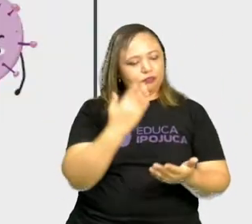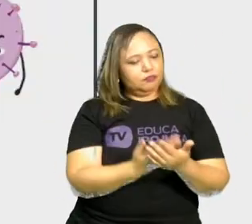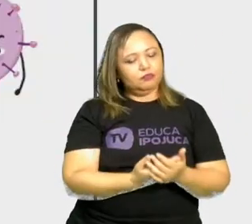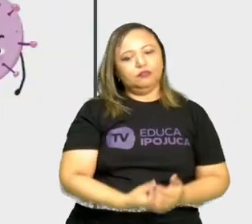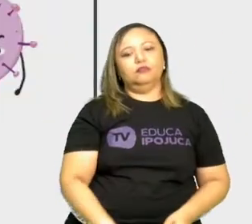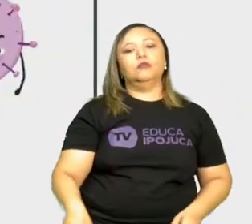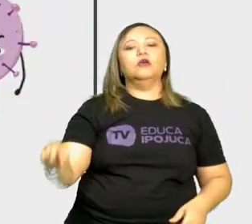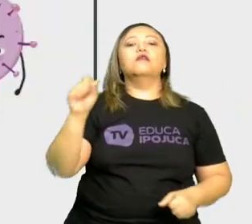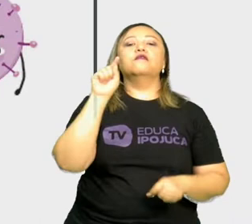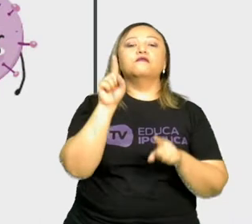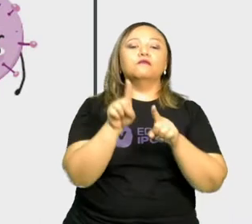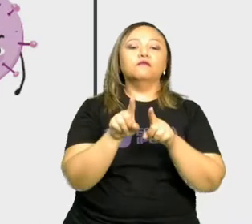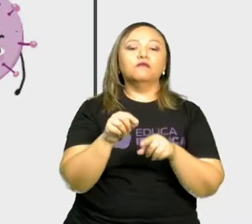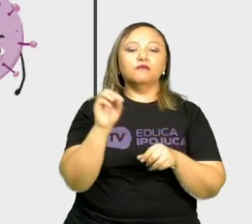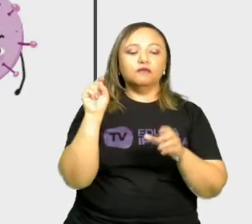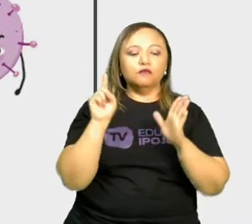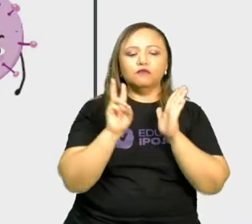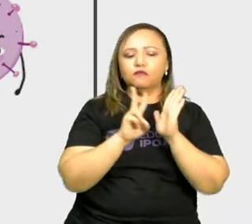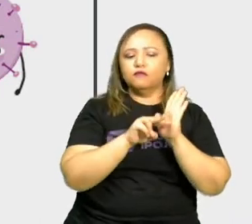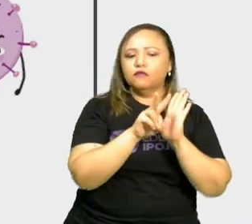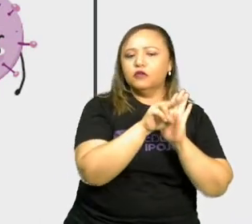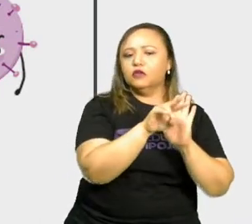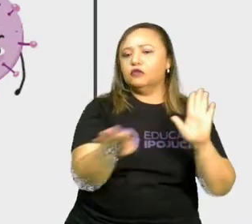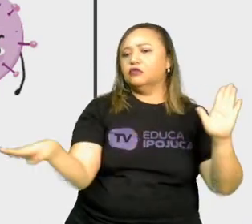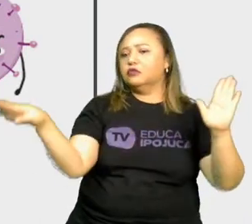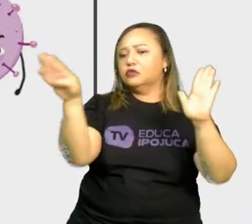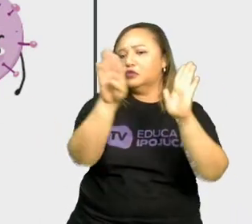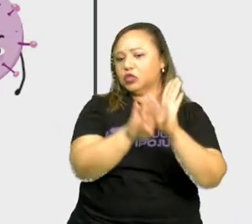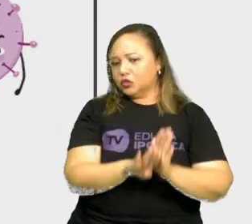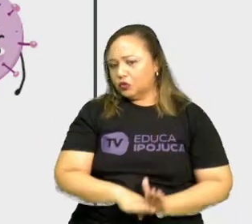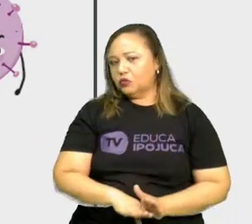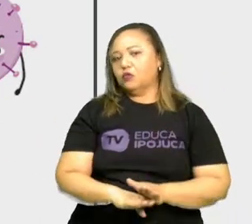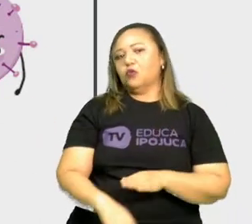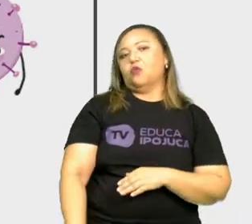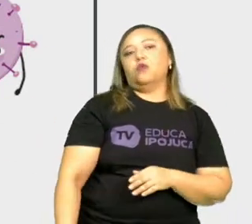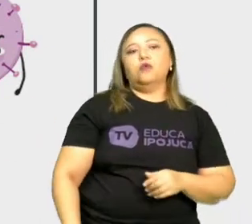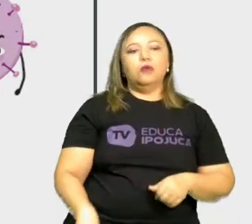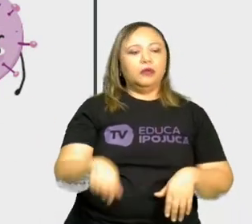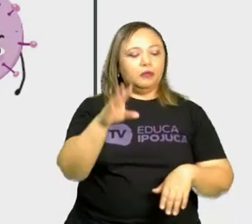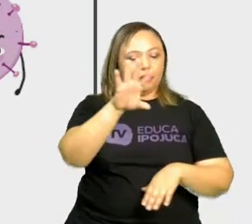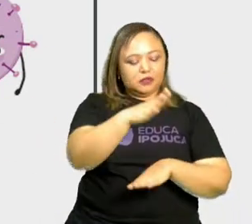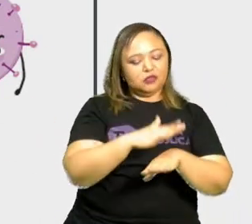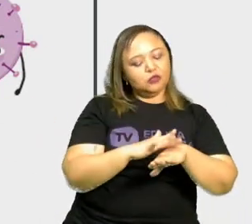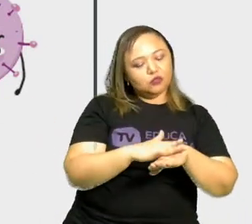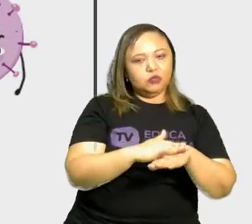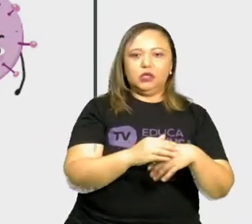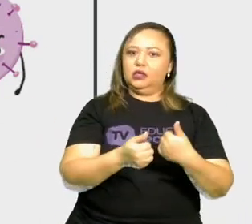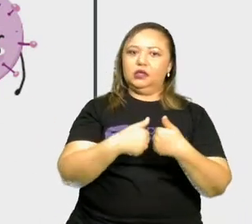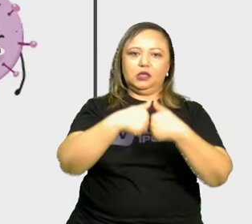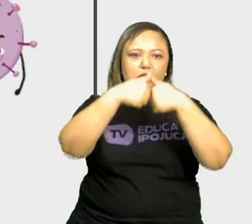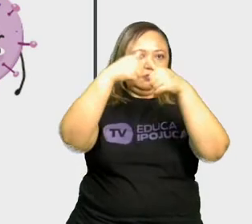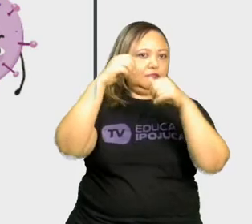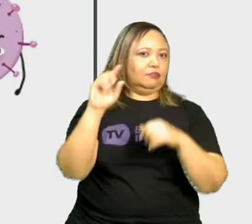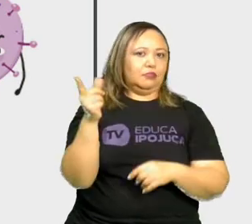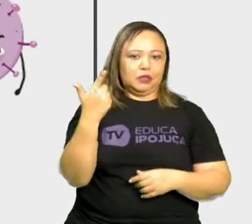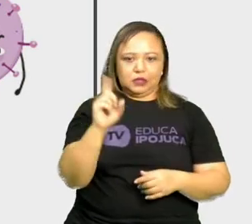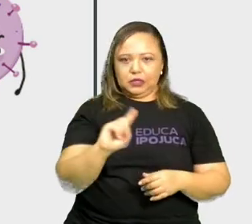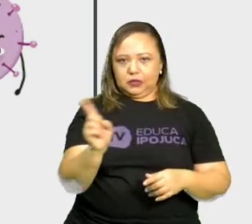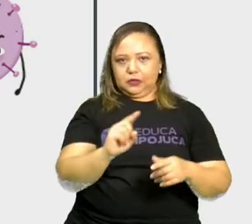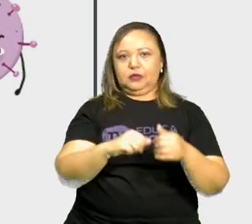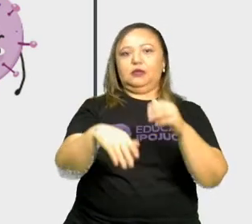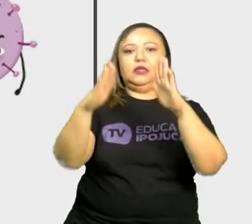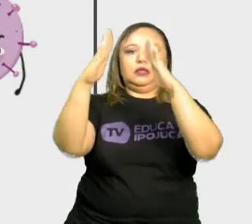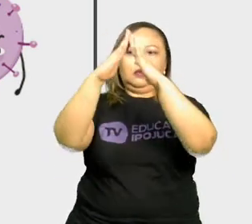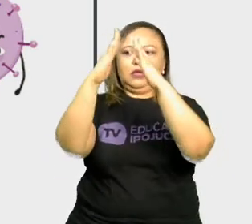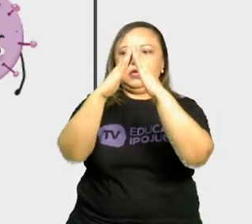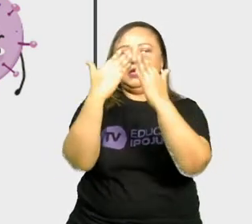Foi um vírus que chegou e para não nos contaminar em casa teremos que ficar. Disse a minha